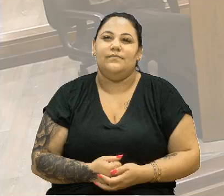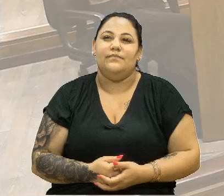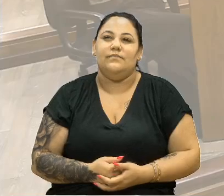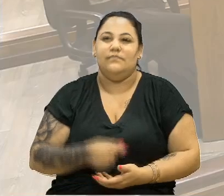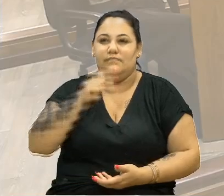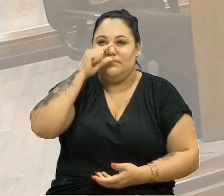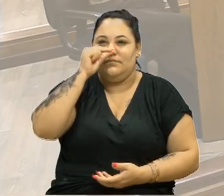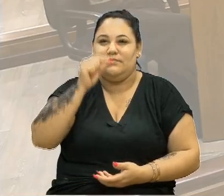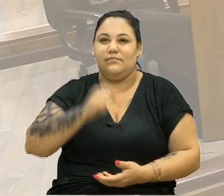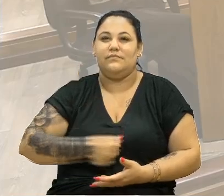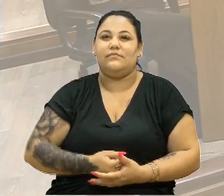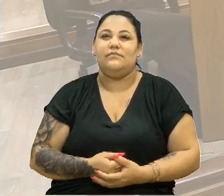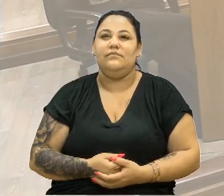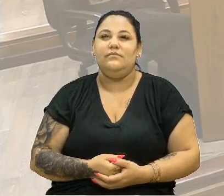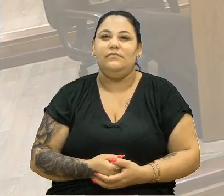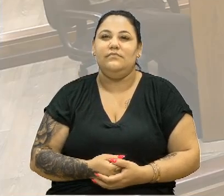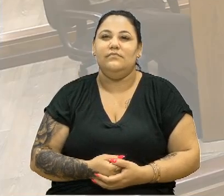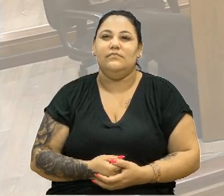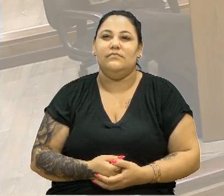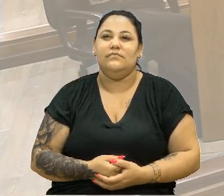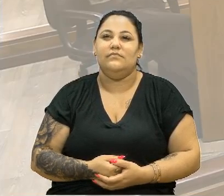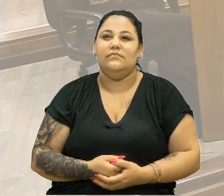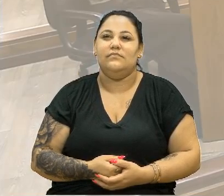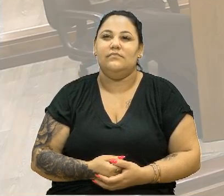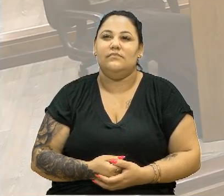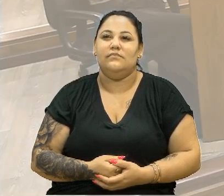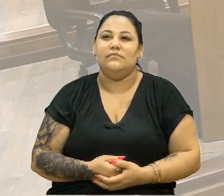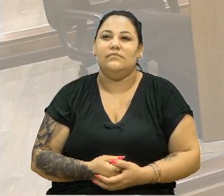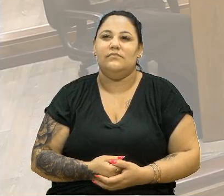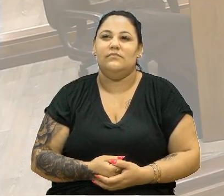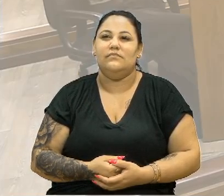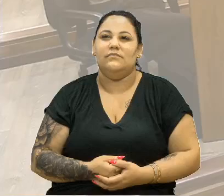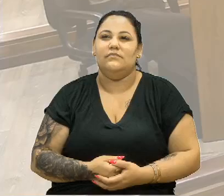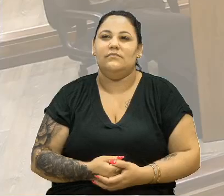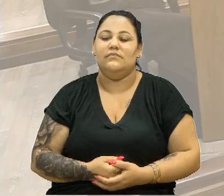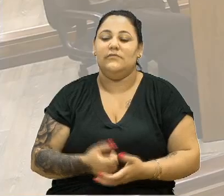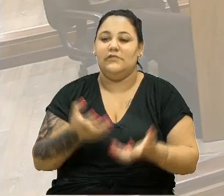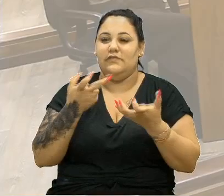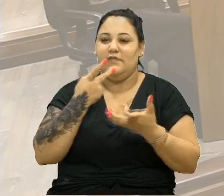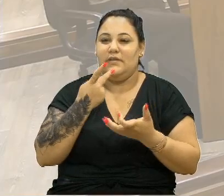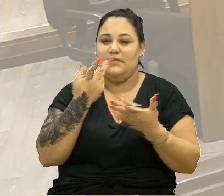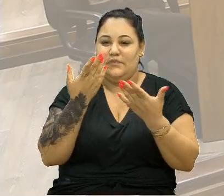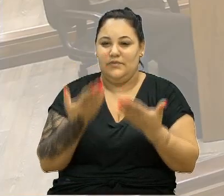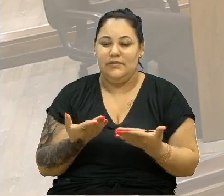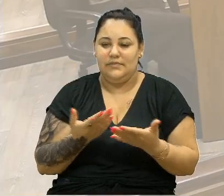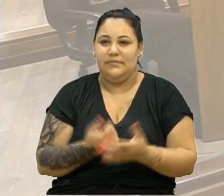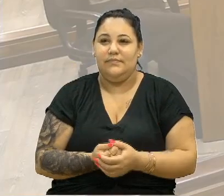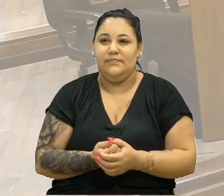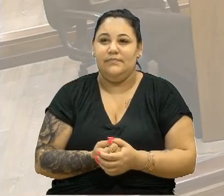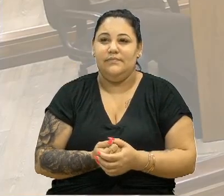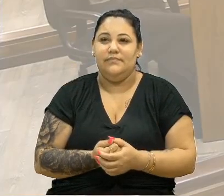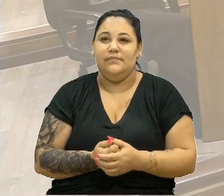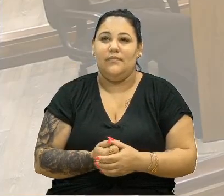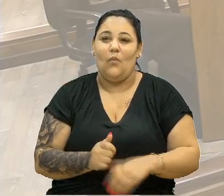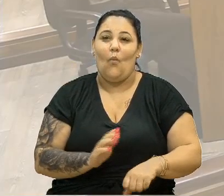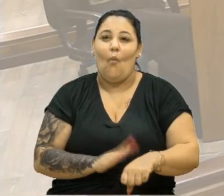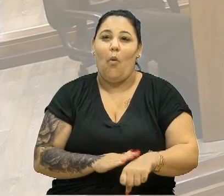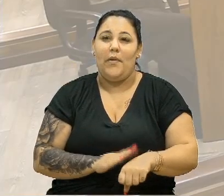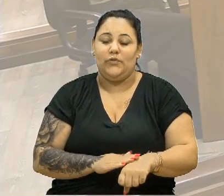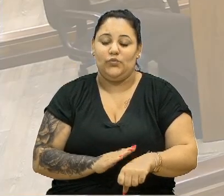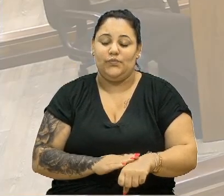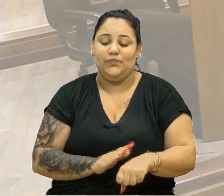Fantinel. Vereador Cadore, eu queria dizer para o senhor que foram momentos